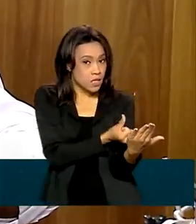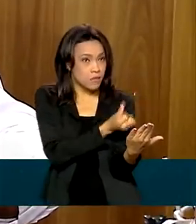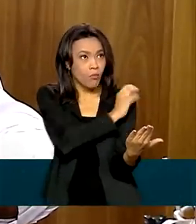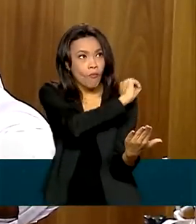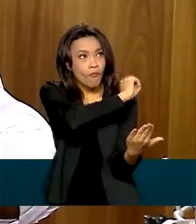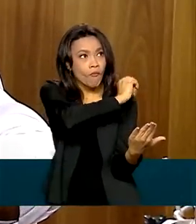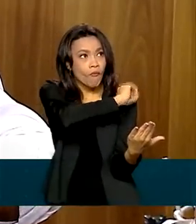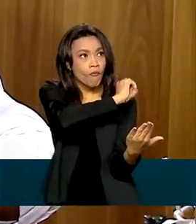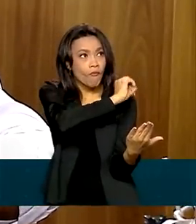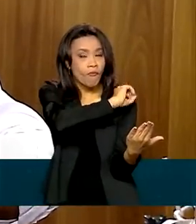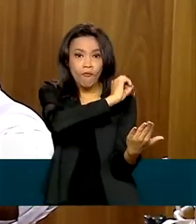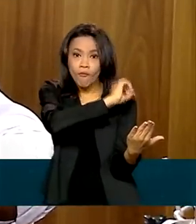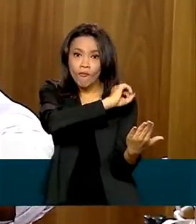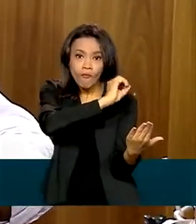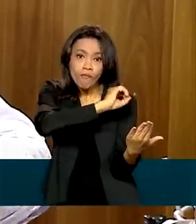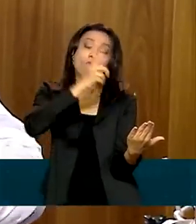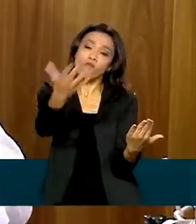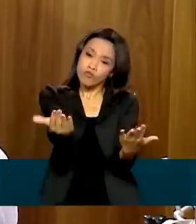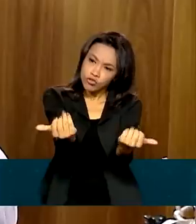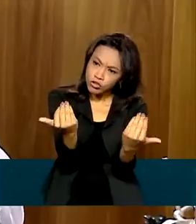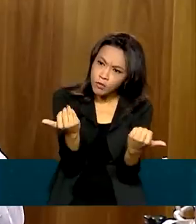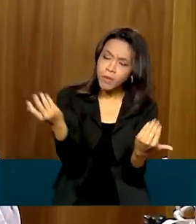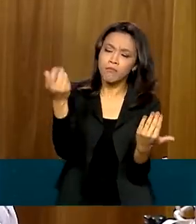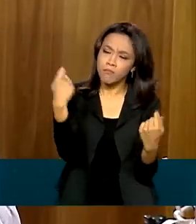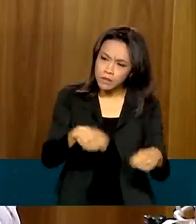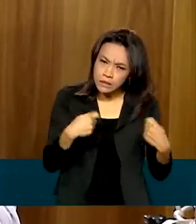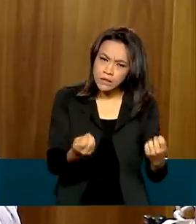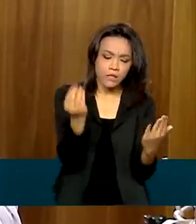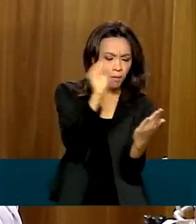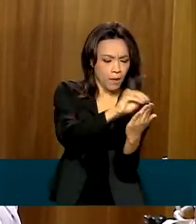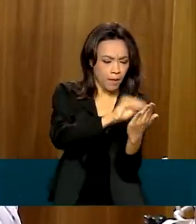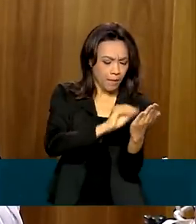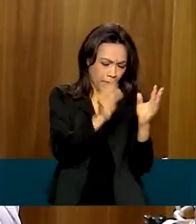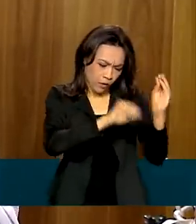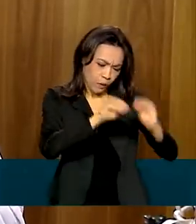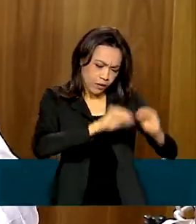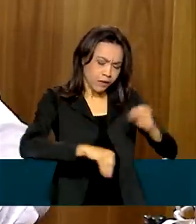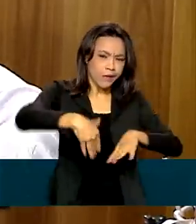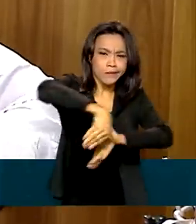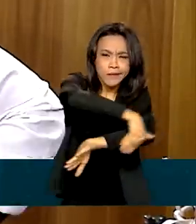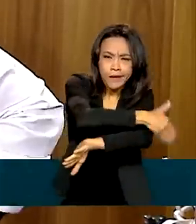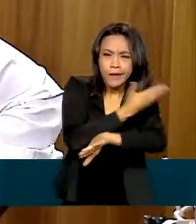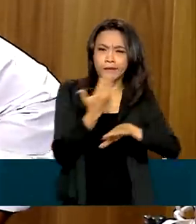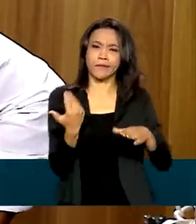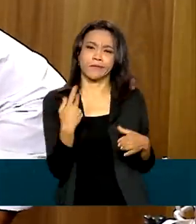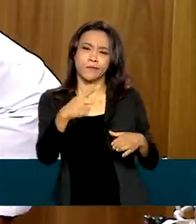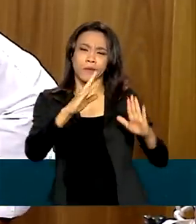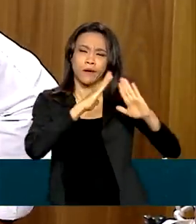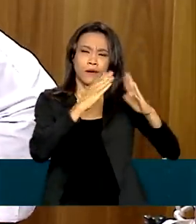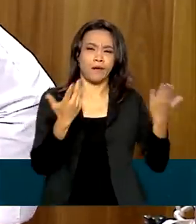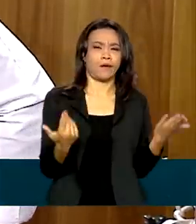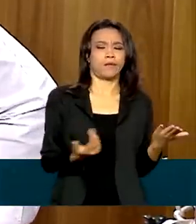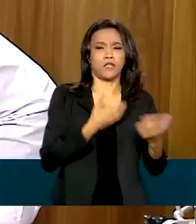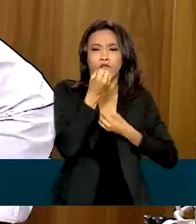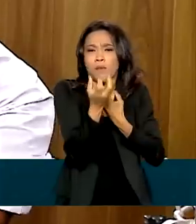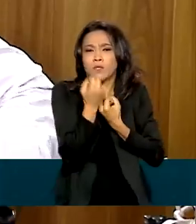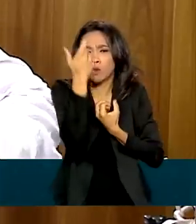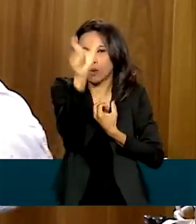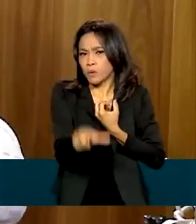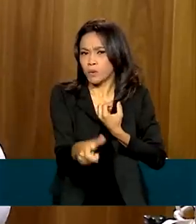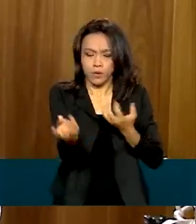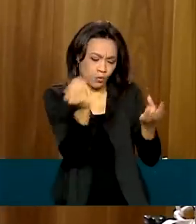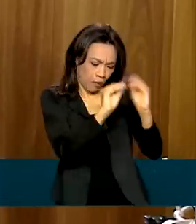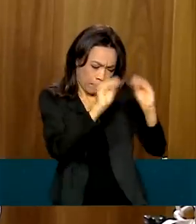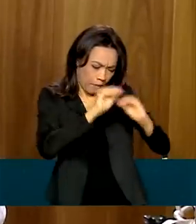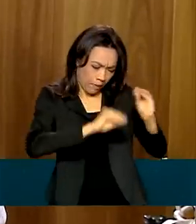e a gente está convocando para que faça. É importante manter o cadastro atualizado, lembrando que o Cadastro Único é a porta de entrada